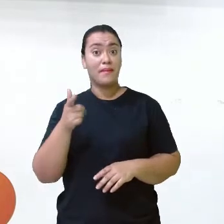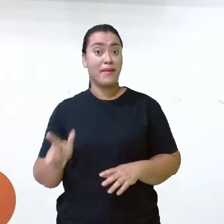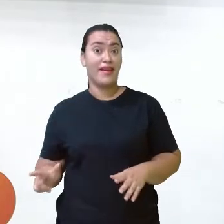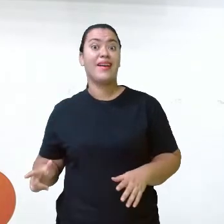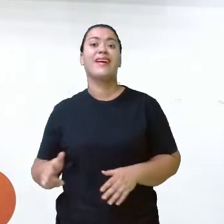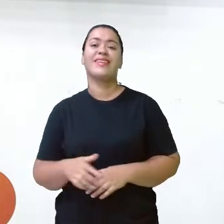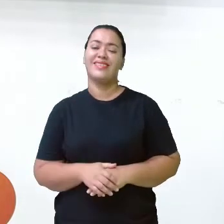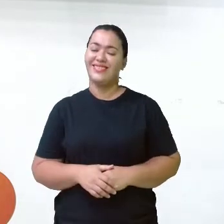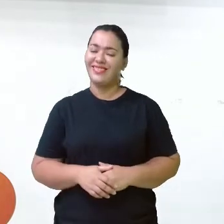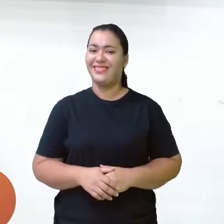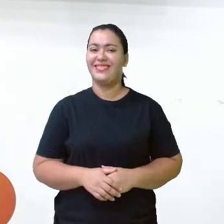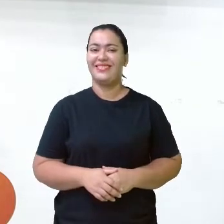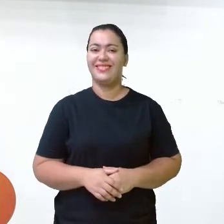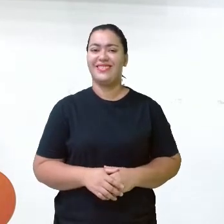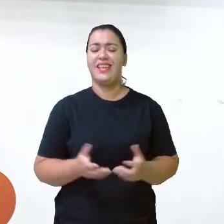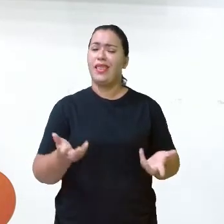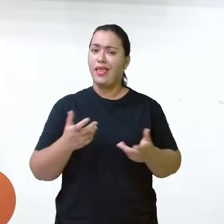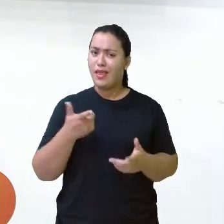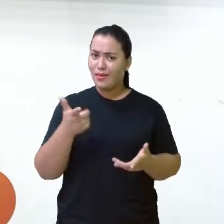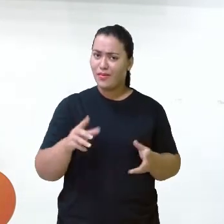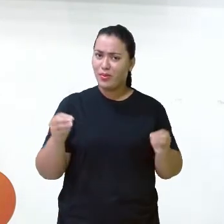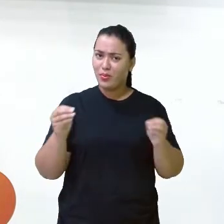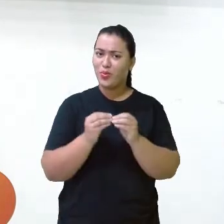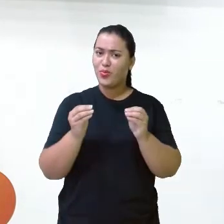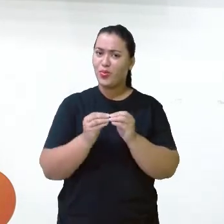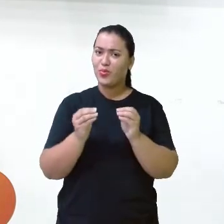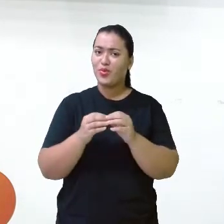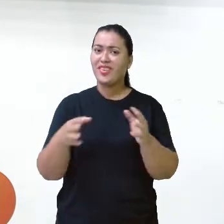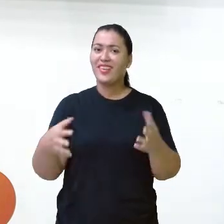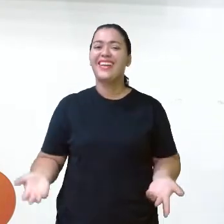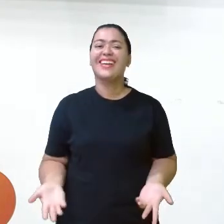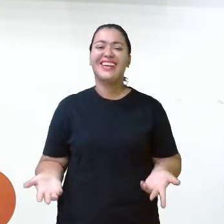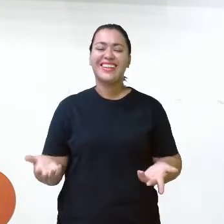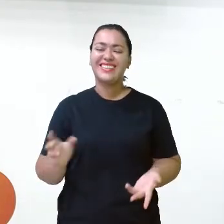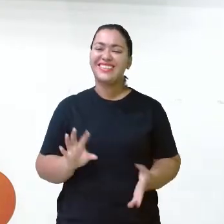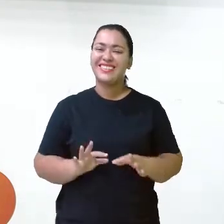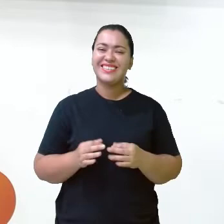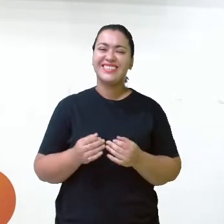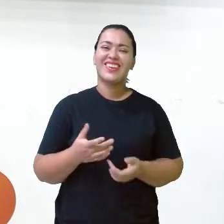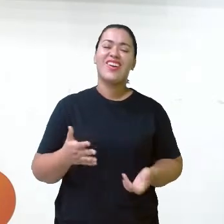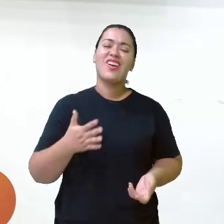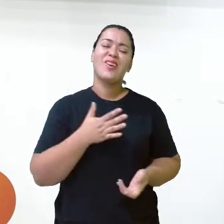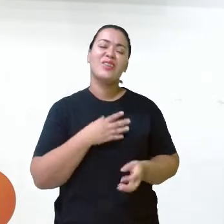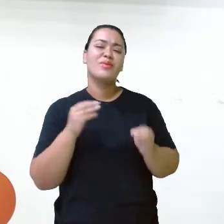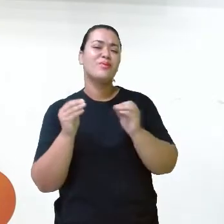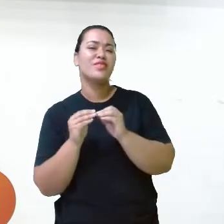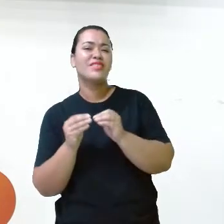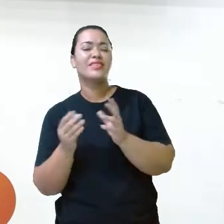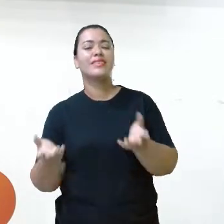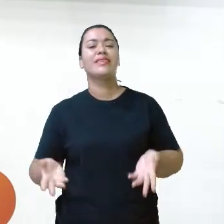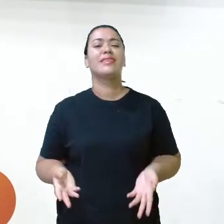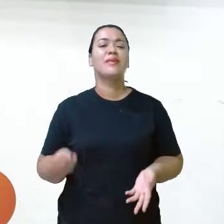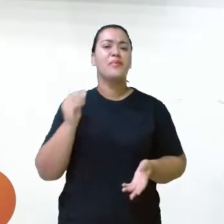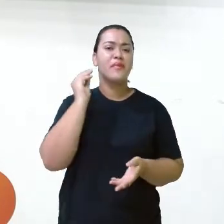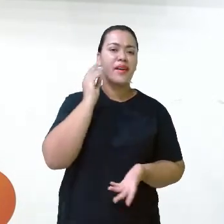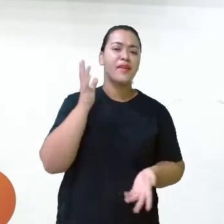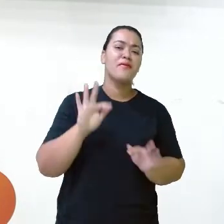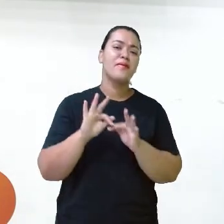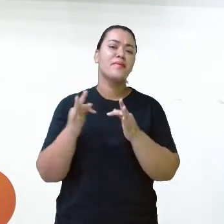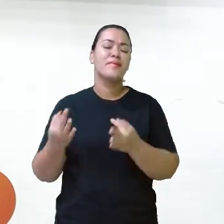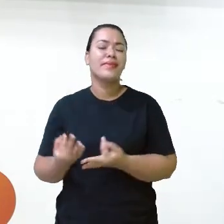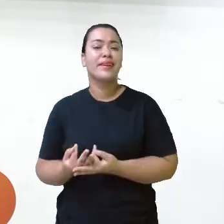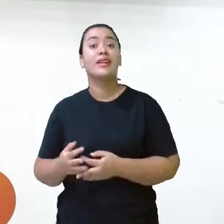mais. Queria mais beijinhos. Quem é que não gosta de beijinhos? Todo mundo gosta. Beijinho da mamãe, do papai, né, da